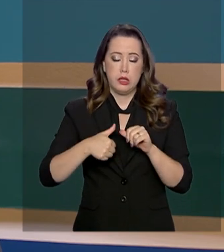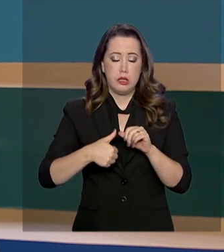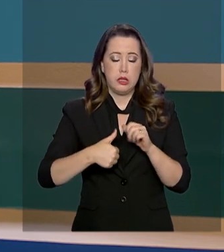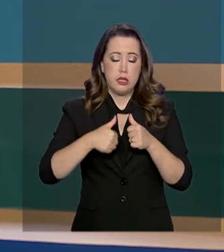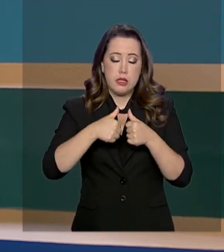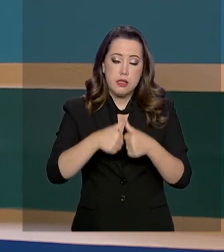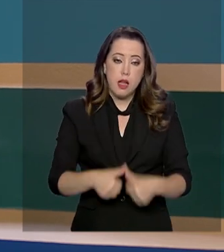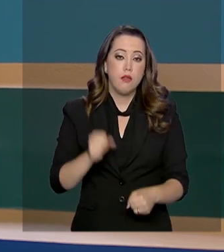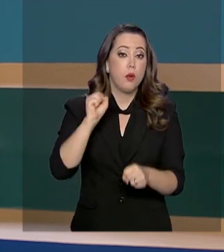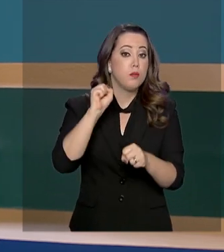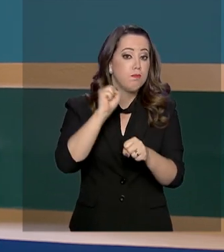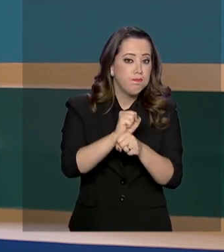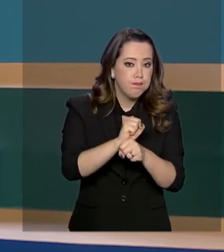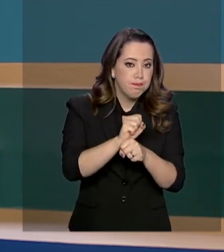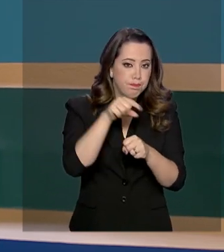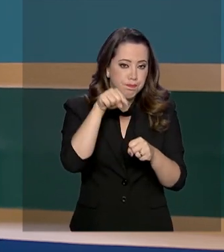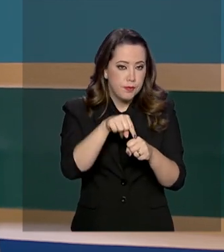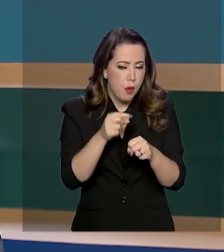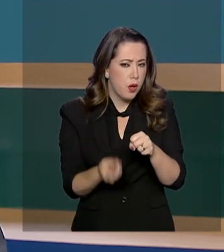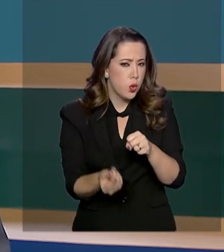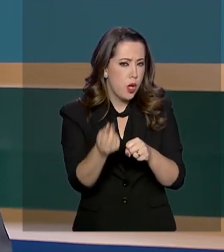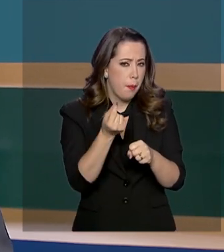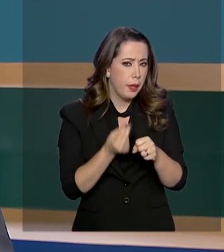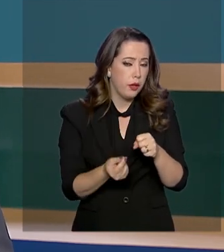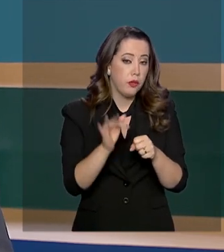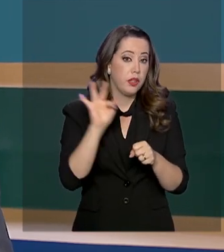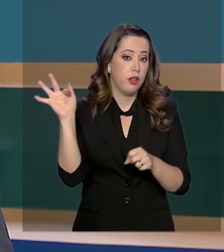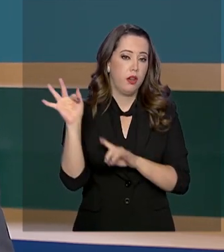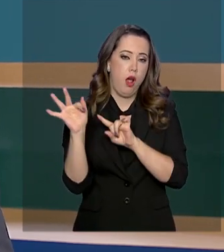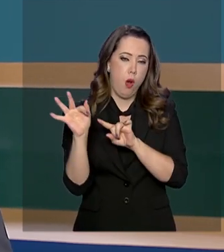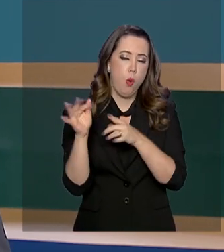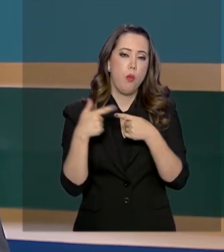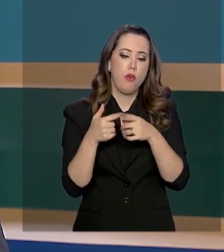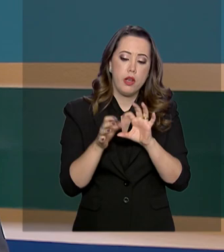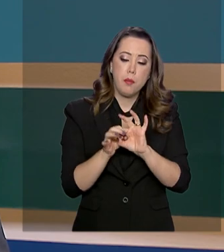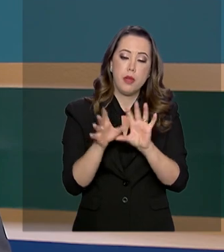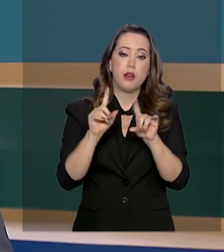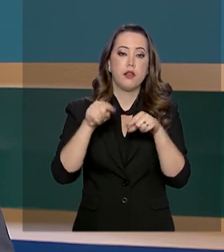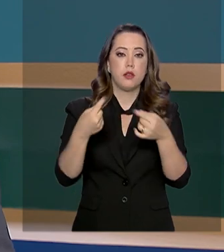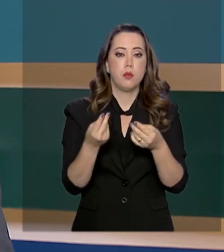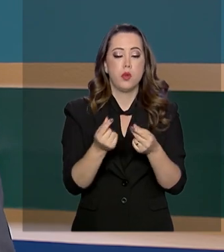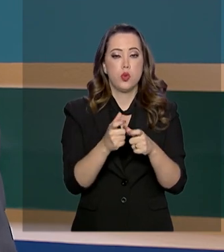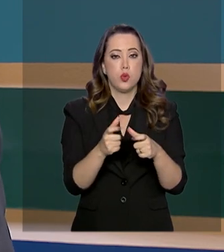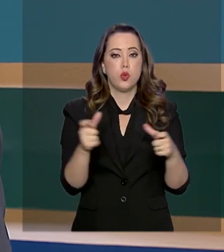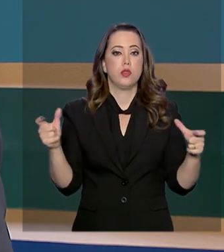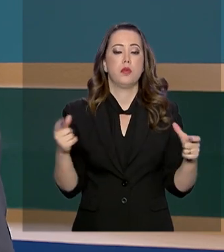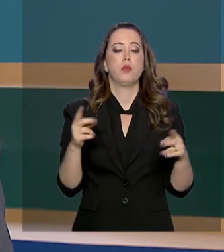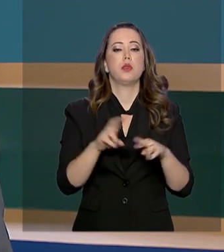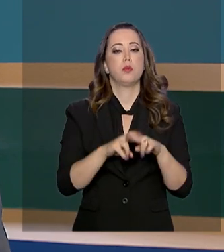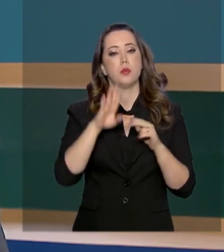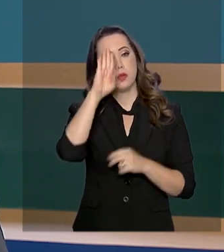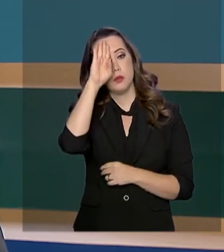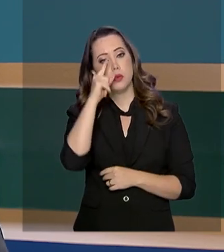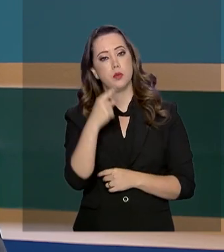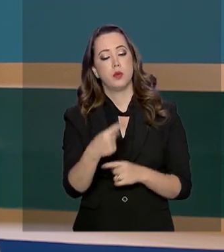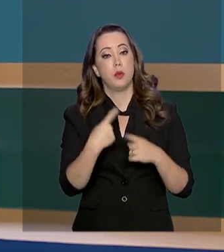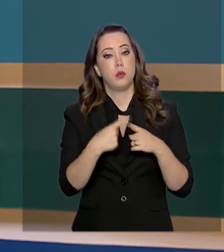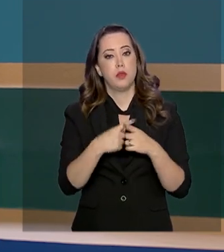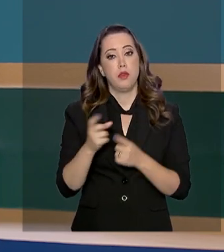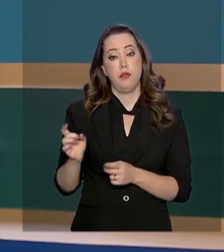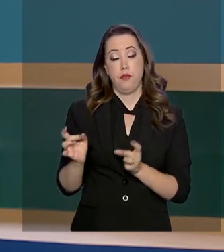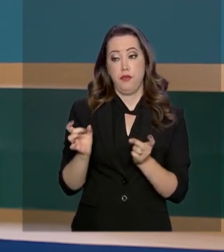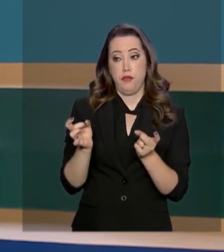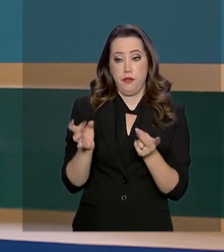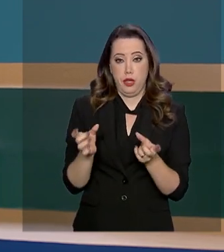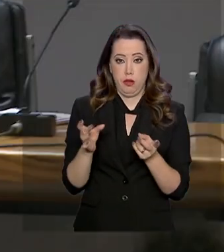bloqueados no orçamento federal. O desbloqueio foi calculado depois de um aumento de receitas, puxado principalmente por um leilão